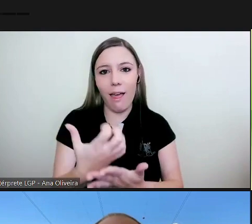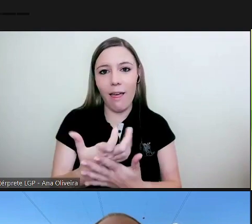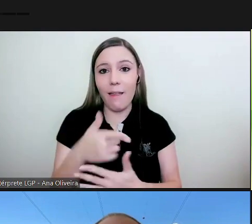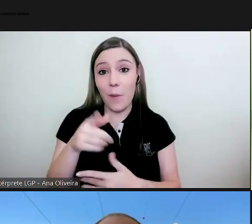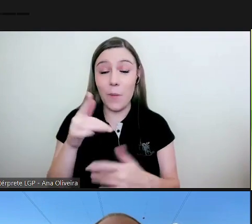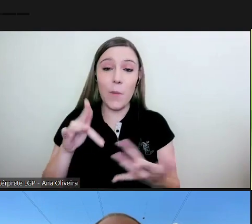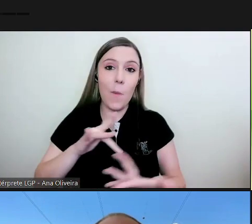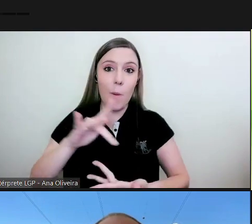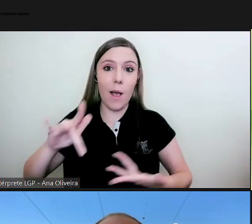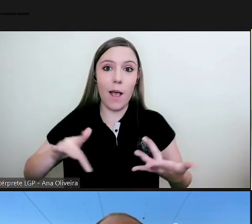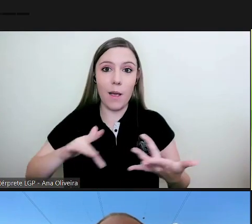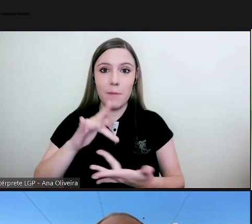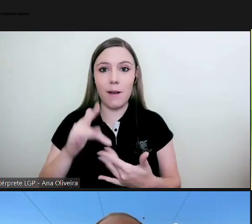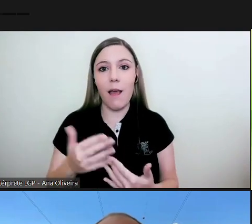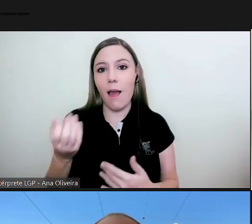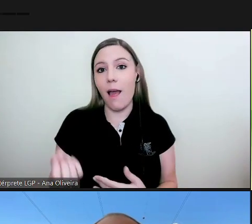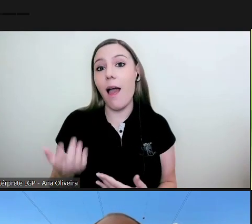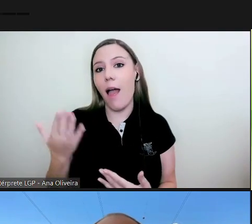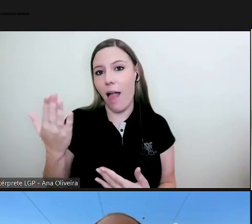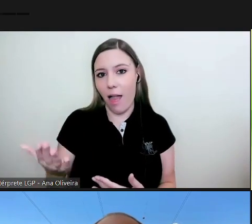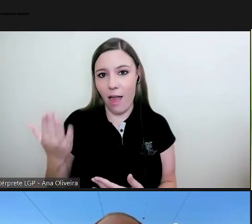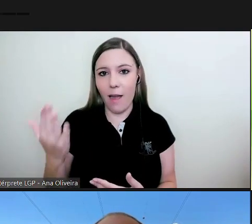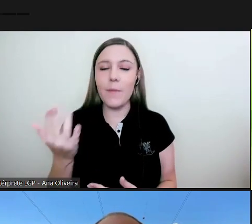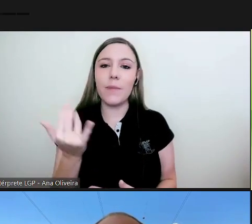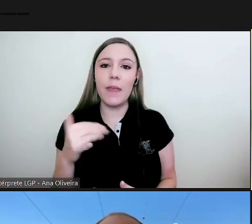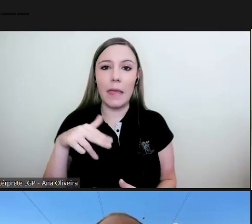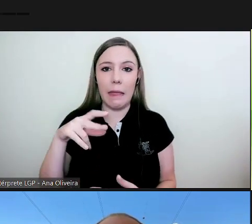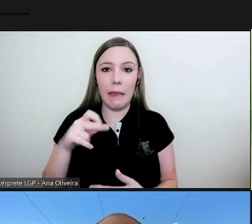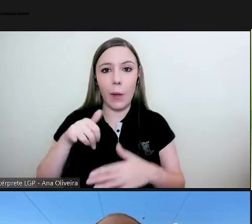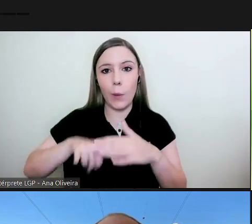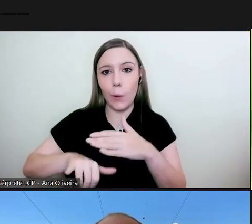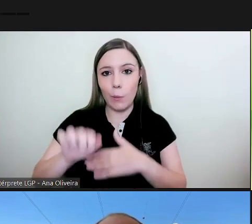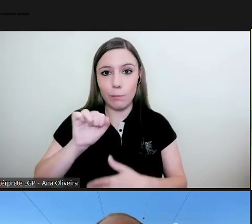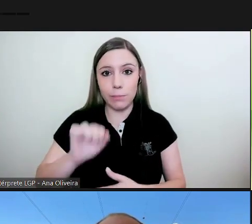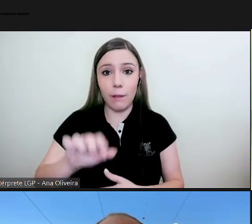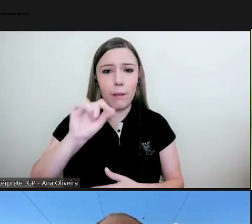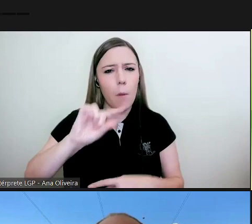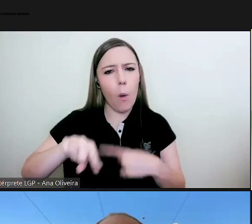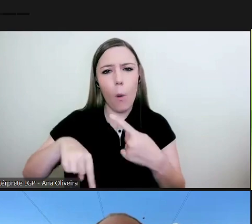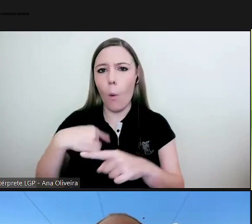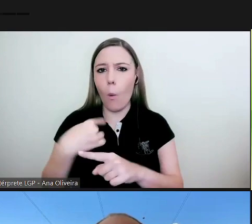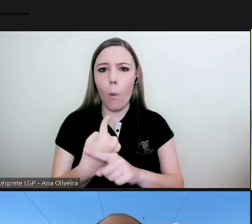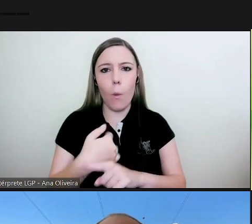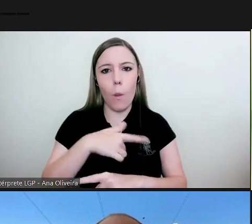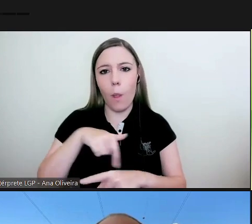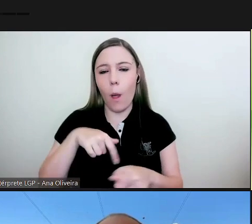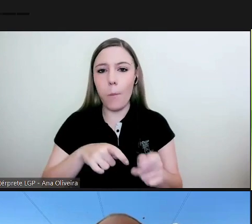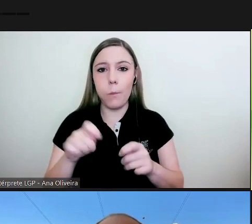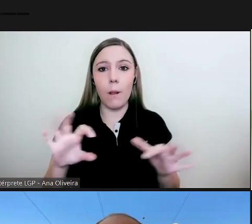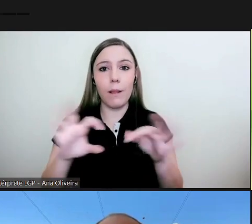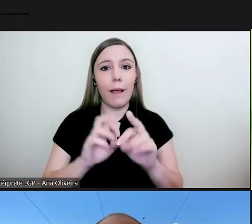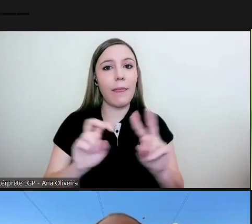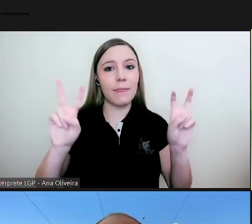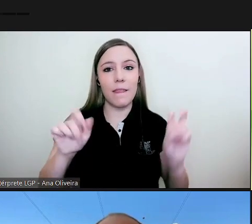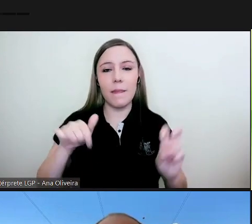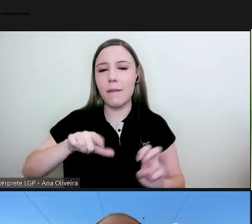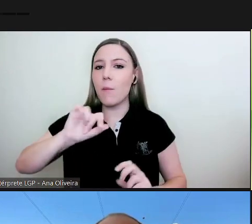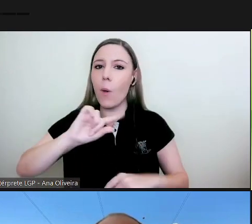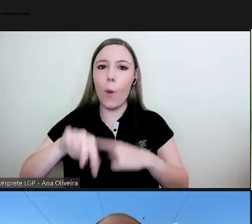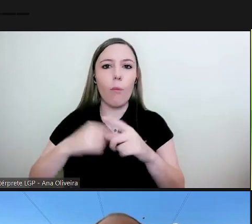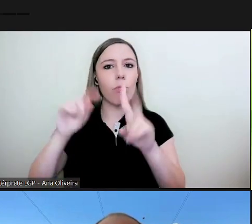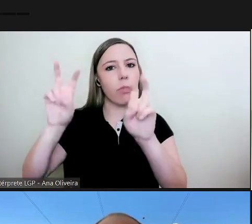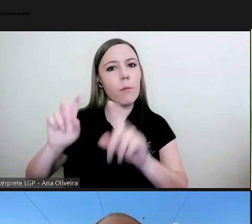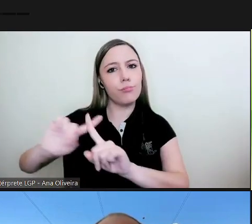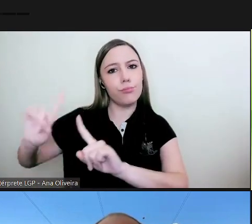que está disponível no canal do YouTube do INA, aliás, como outras iniciativas que fazemos sobre este tema e outras diferentes